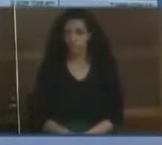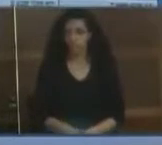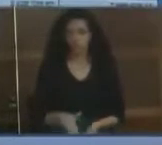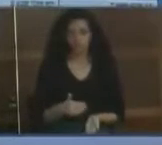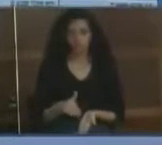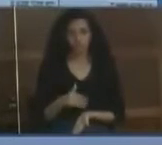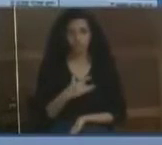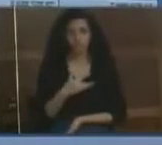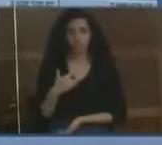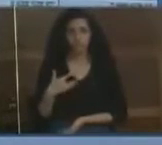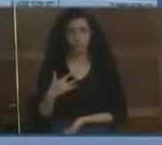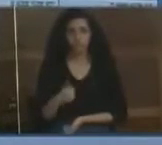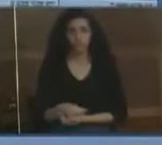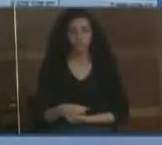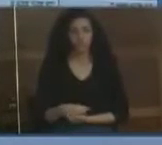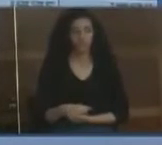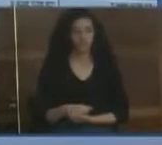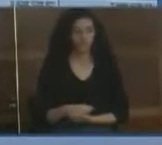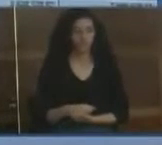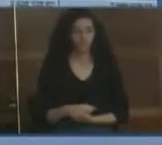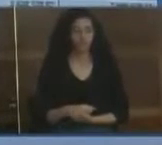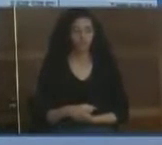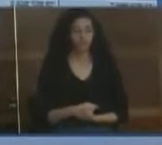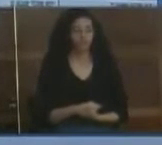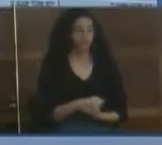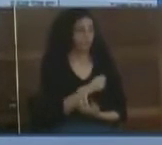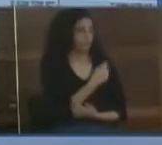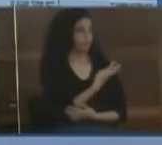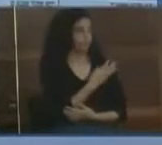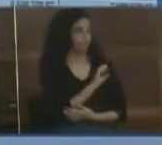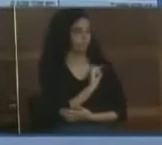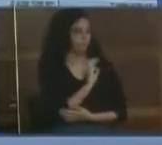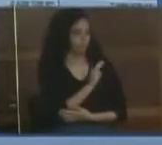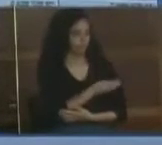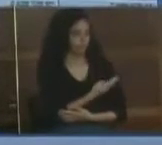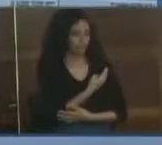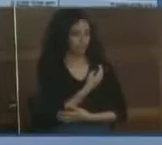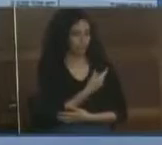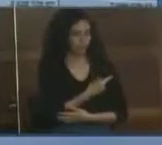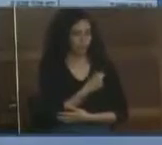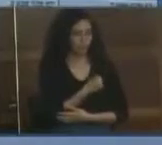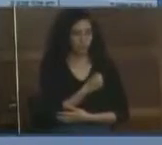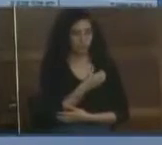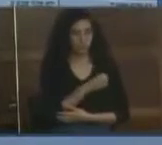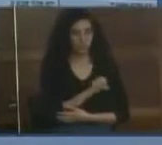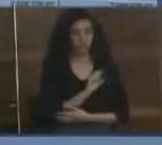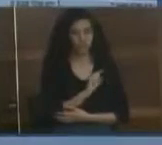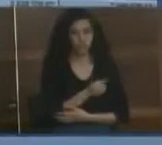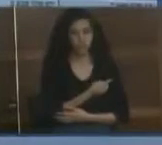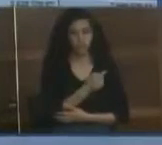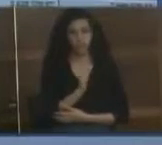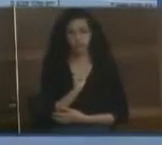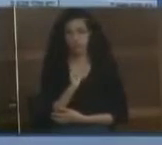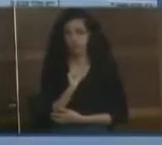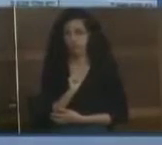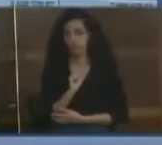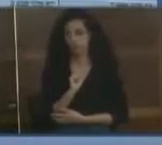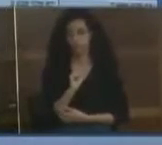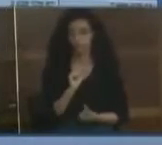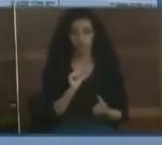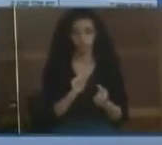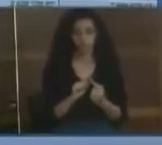secretaria de saúde despesa orçada atualizada de 4 milhões 219 mil reais despesa